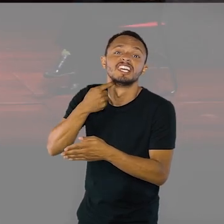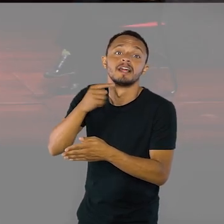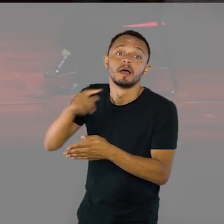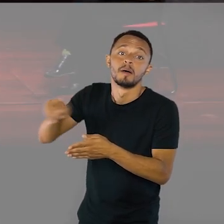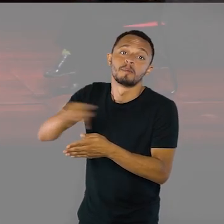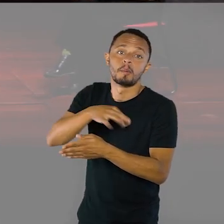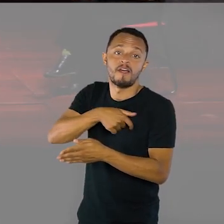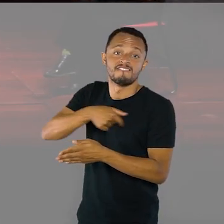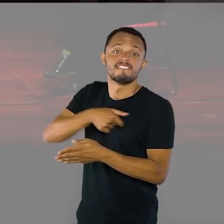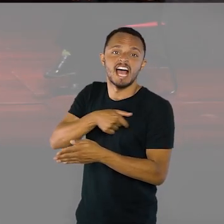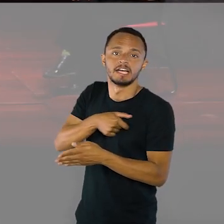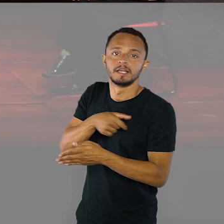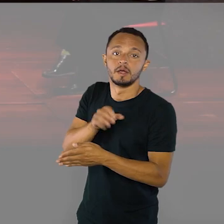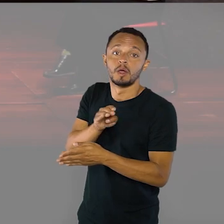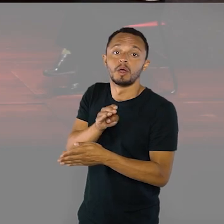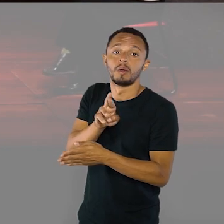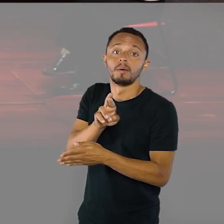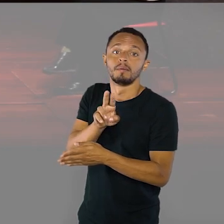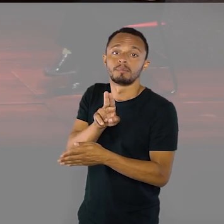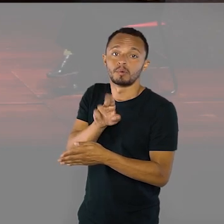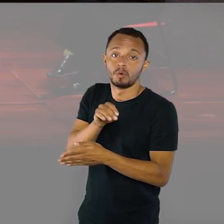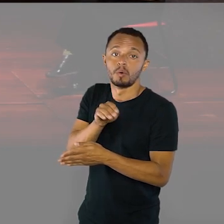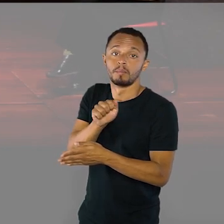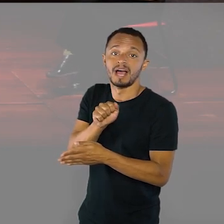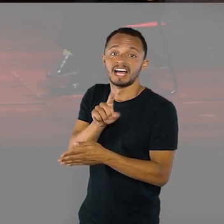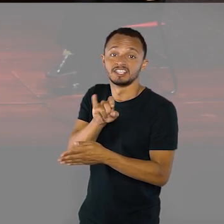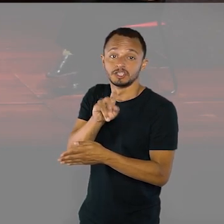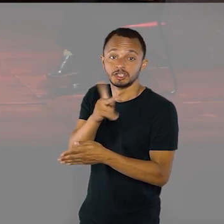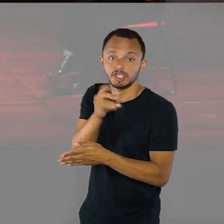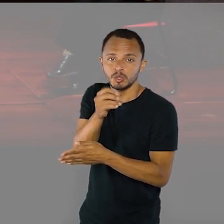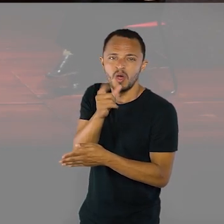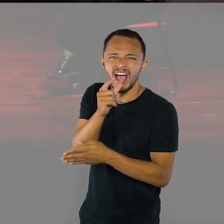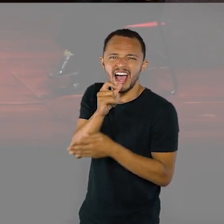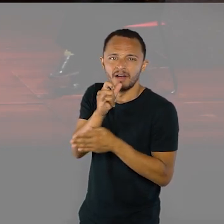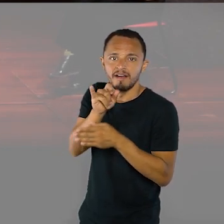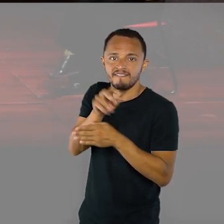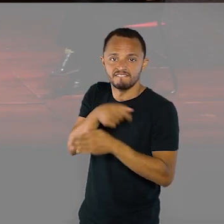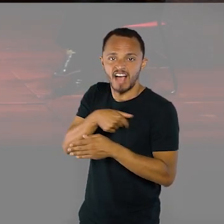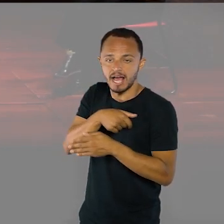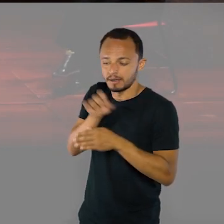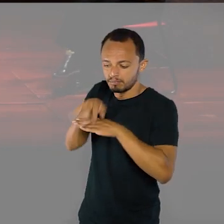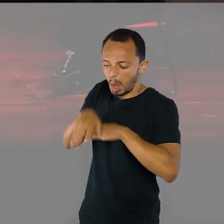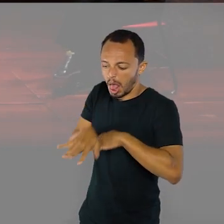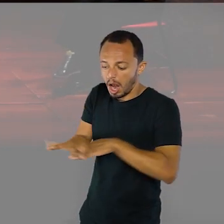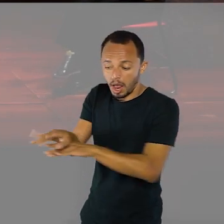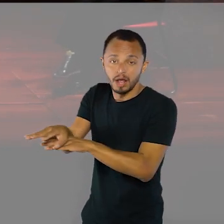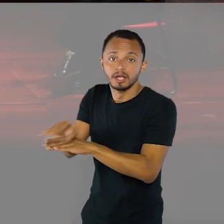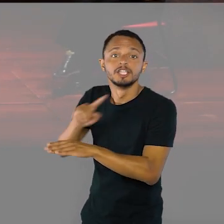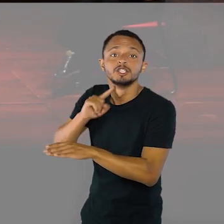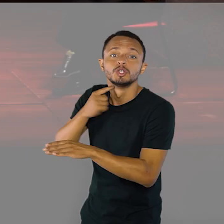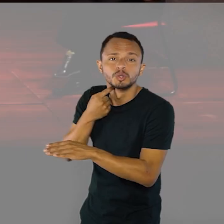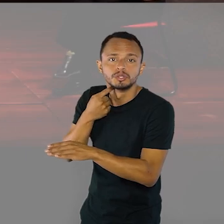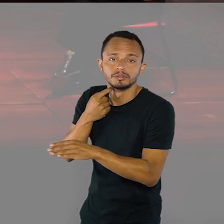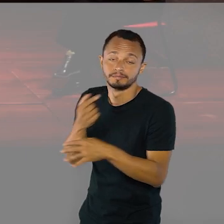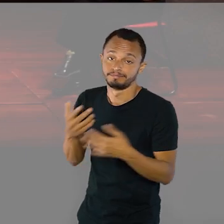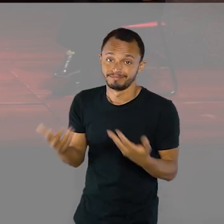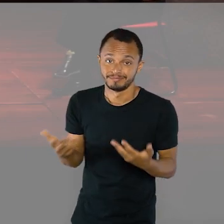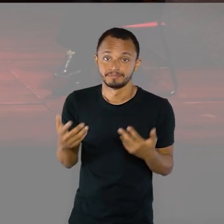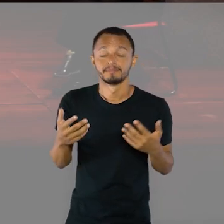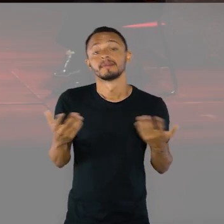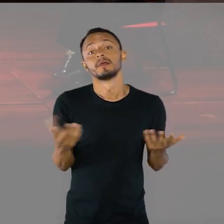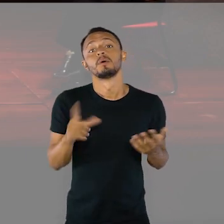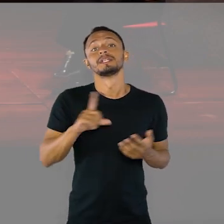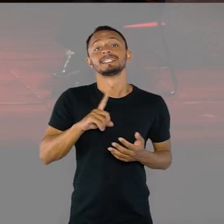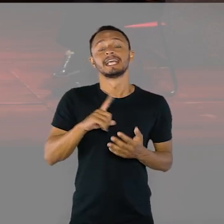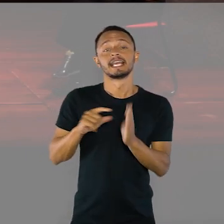então a grande Laerte, não é? Que traz para nós, o que faz a piada se não deslocar sentidos. Desloca sentidos